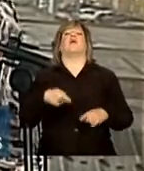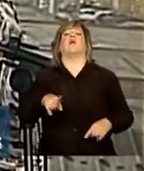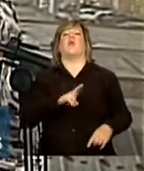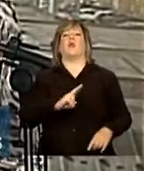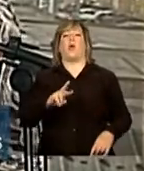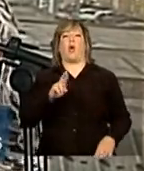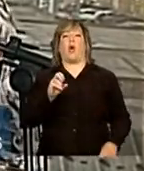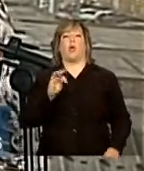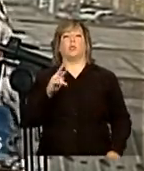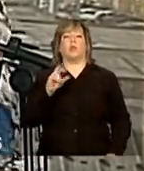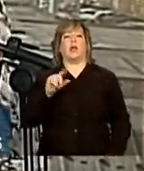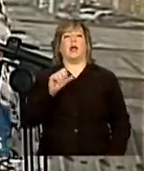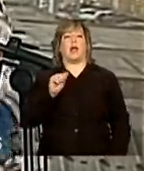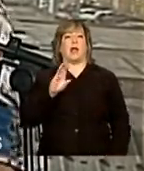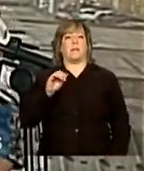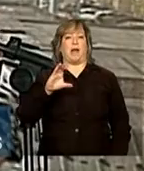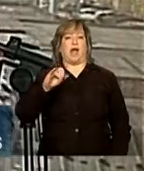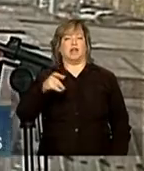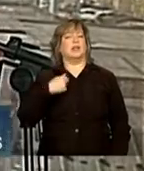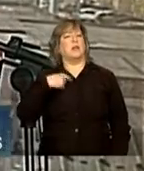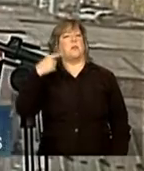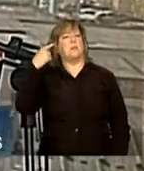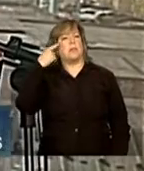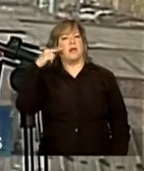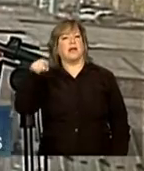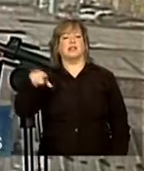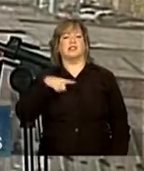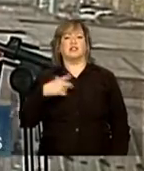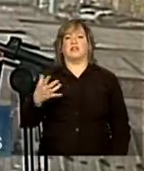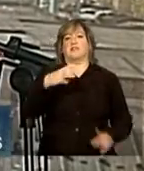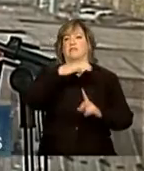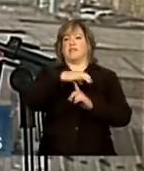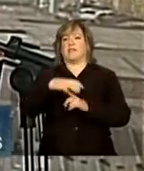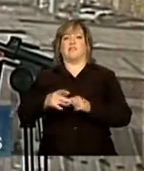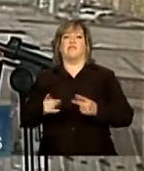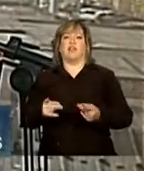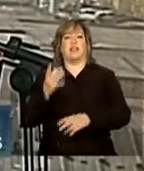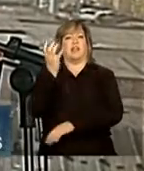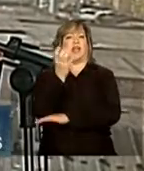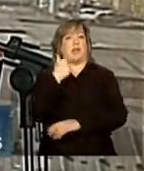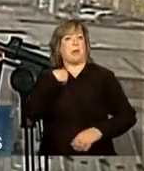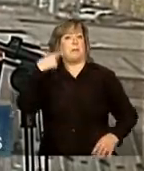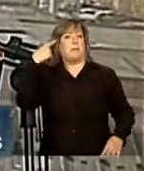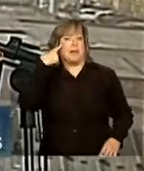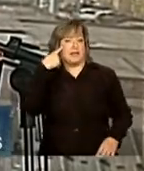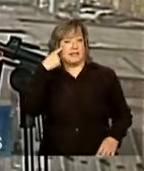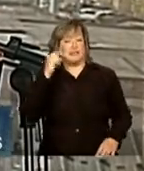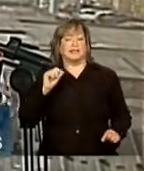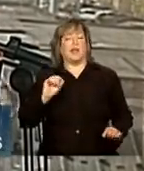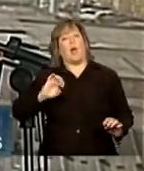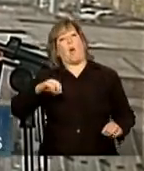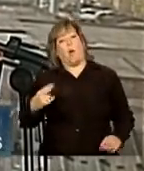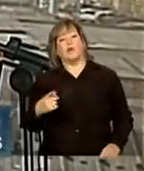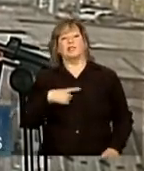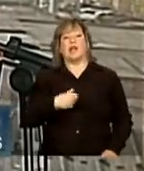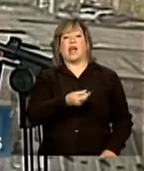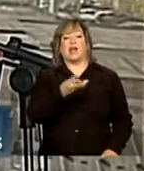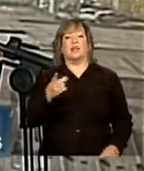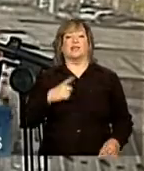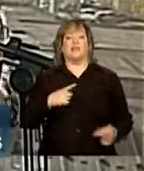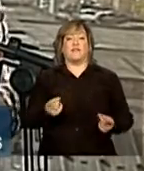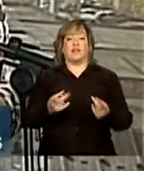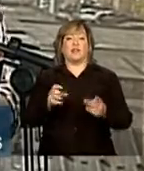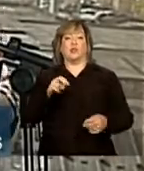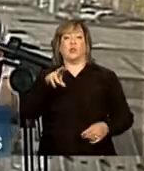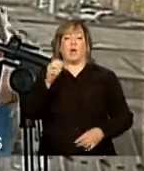eu pensei? Que lá tinha uma feirinha que vendia abacaxi. Ou tinha alguém vendendo